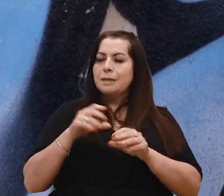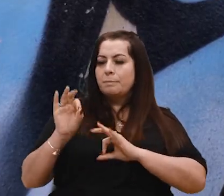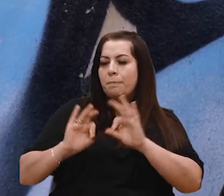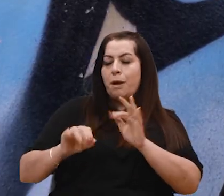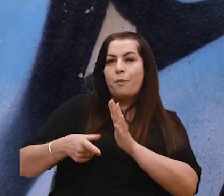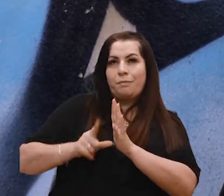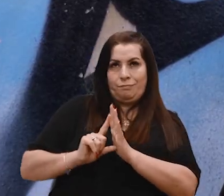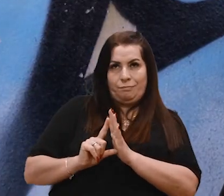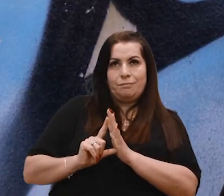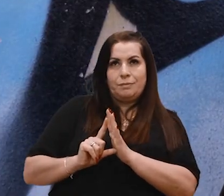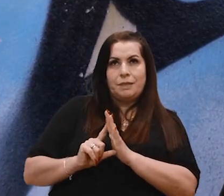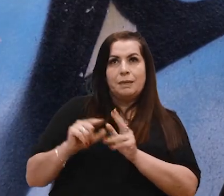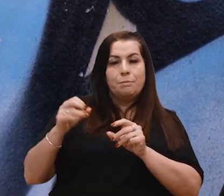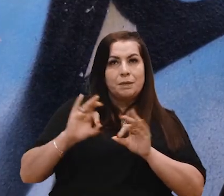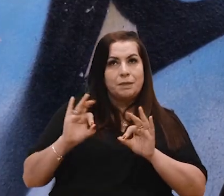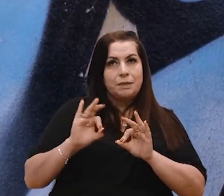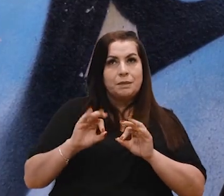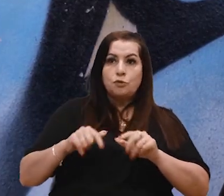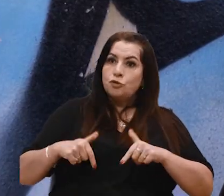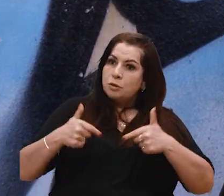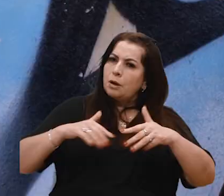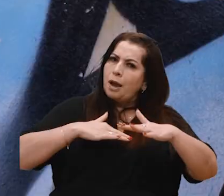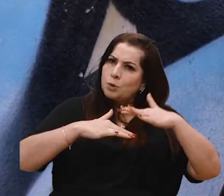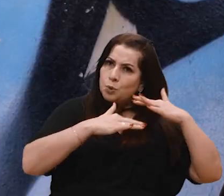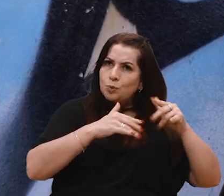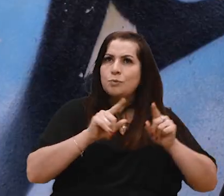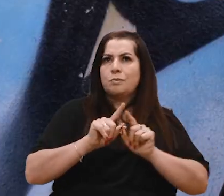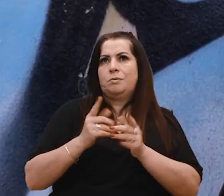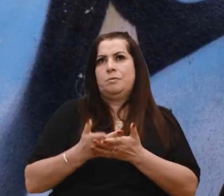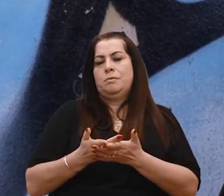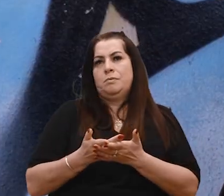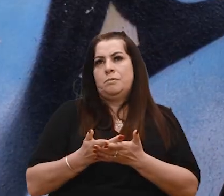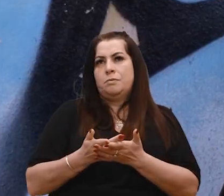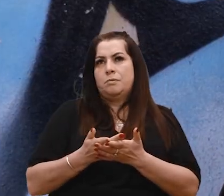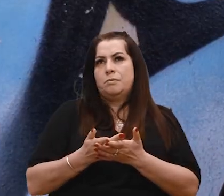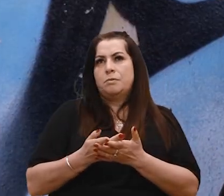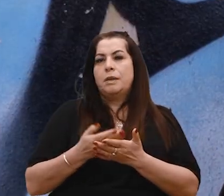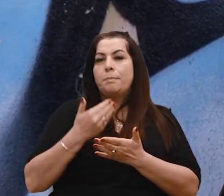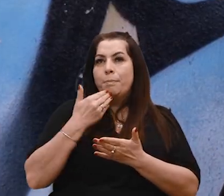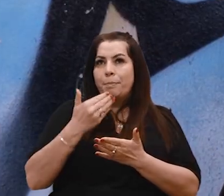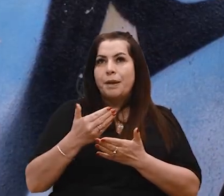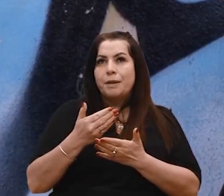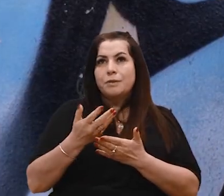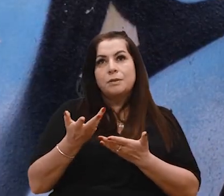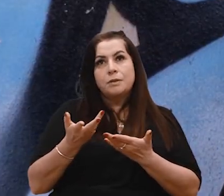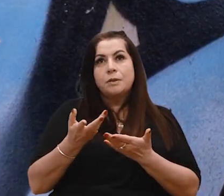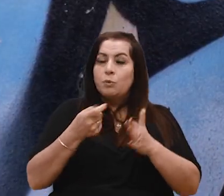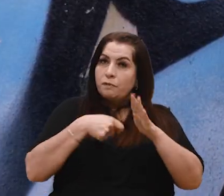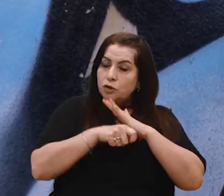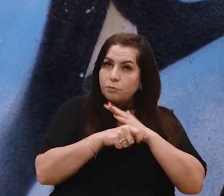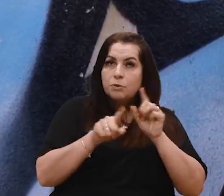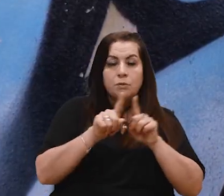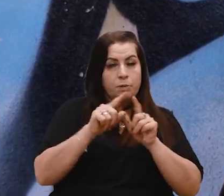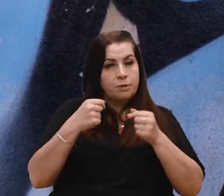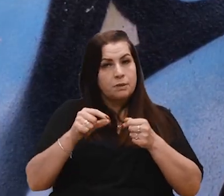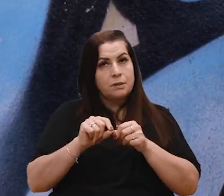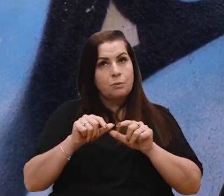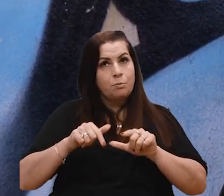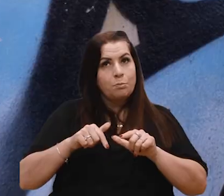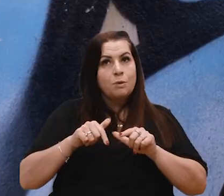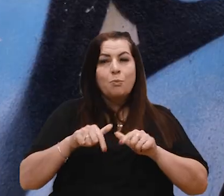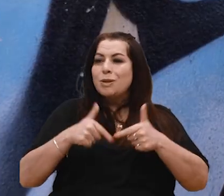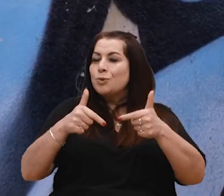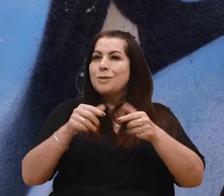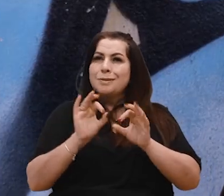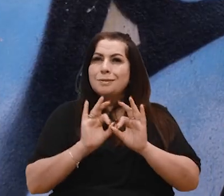também tenham esse preparo. Então, a gente precisa de ações que requerem investimento, mas a gente